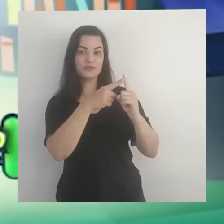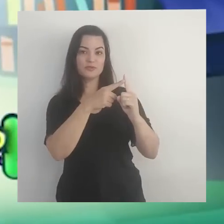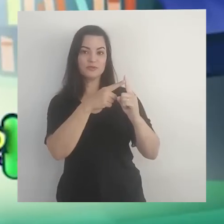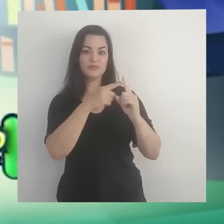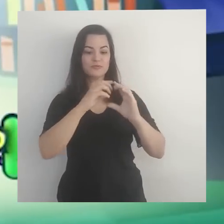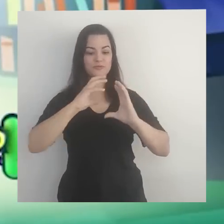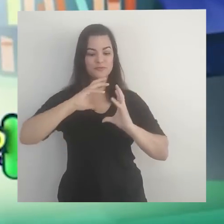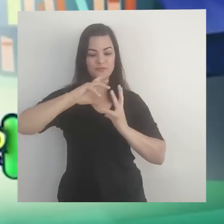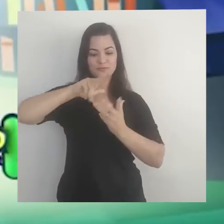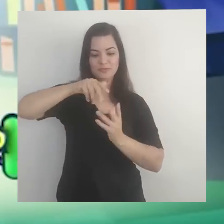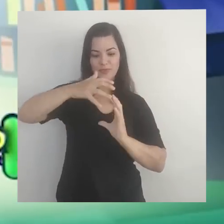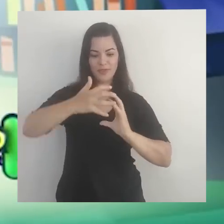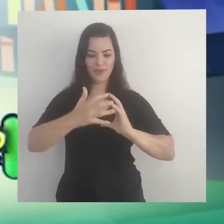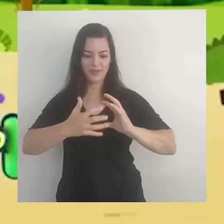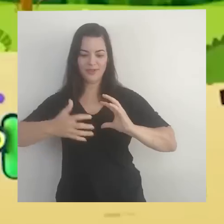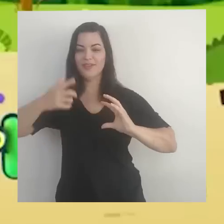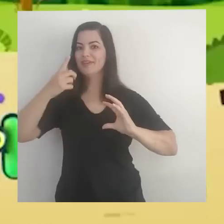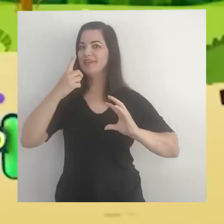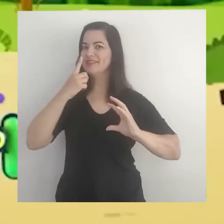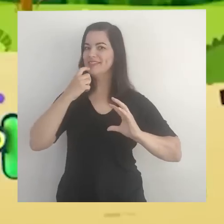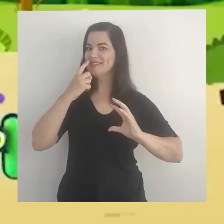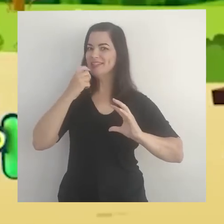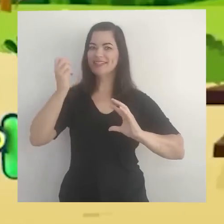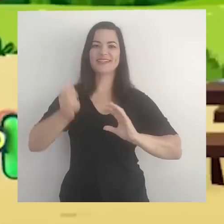Missão Marte.